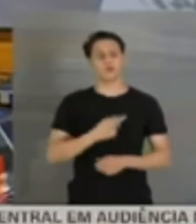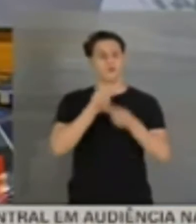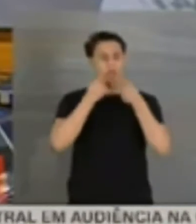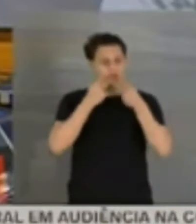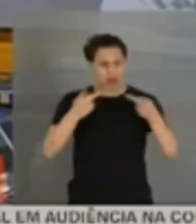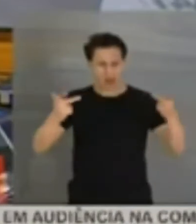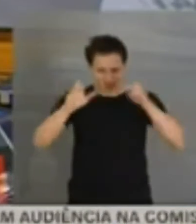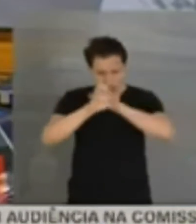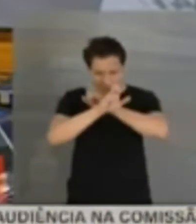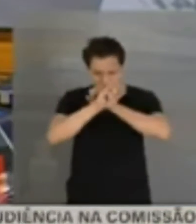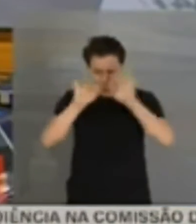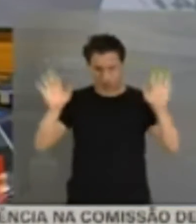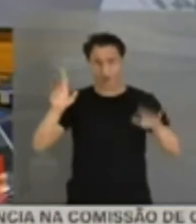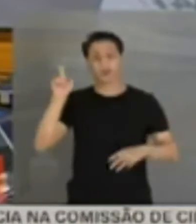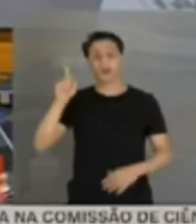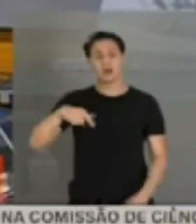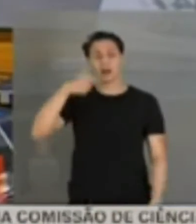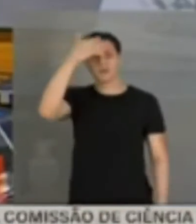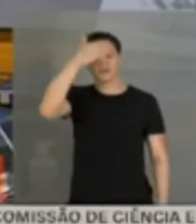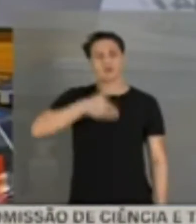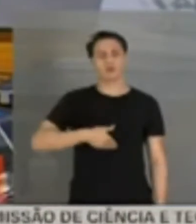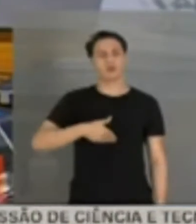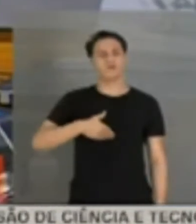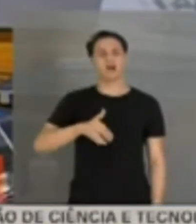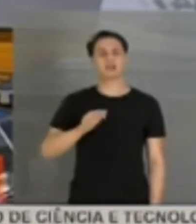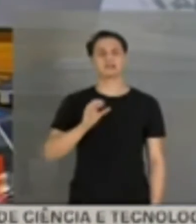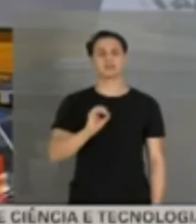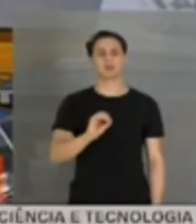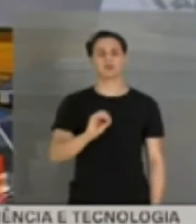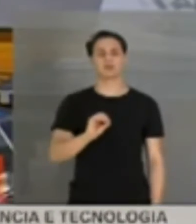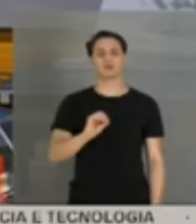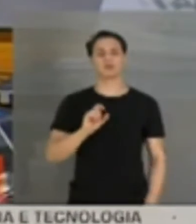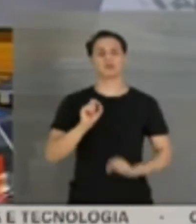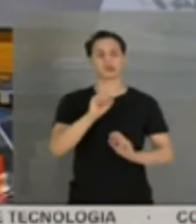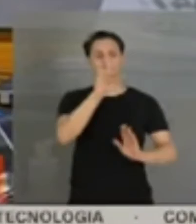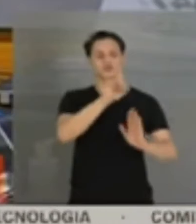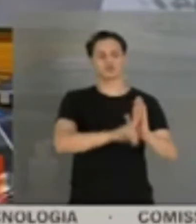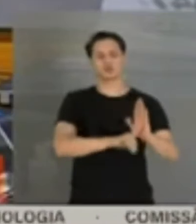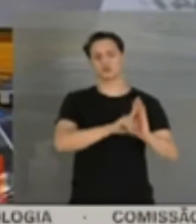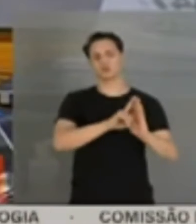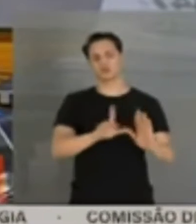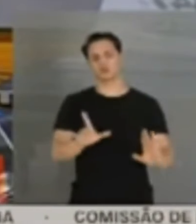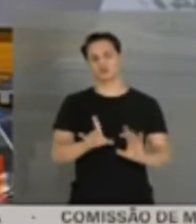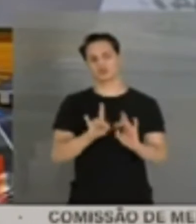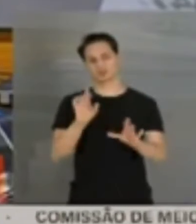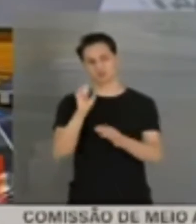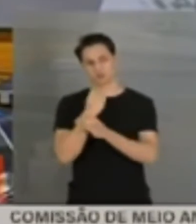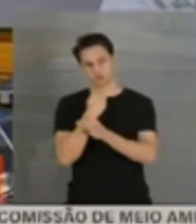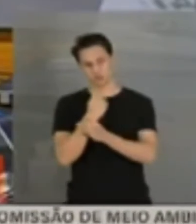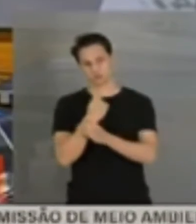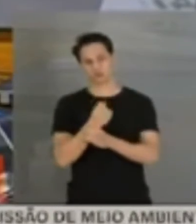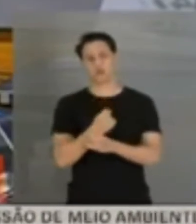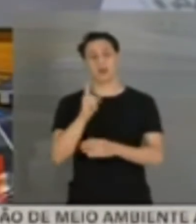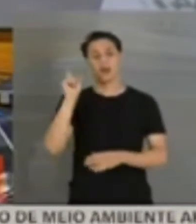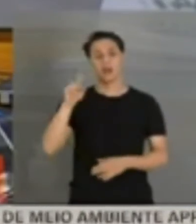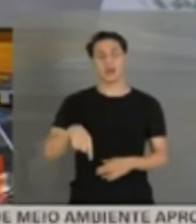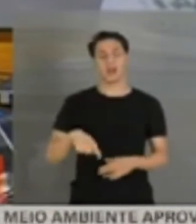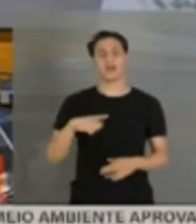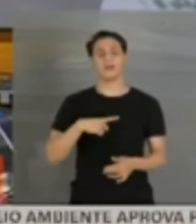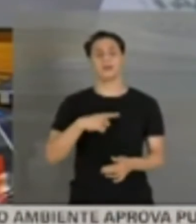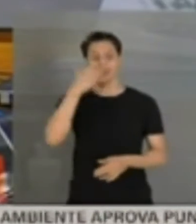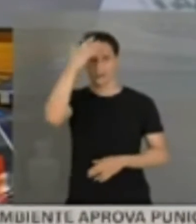bom tom, é prova nula de pleno direito. É prova produzida com